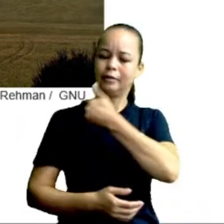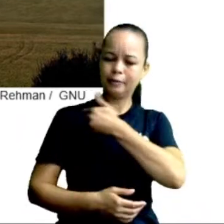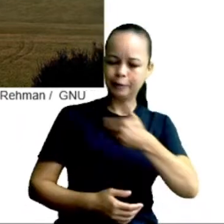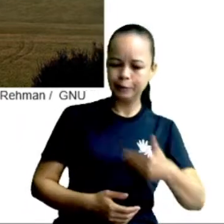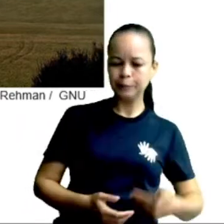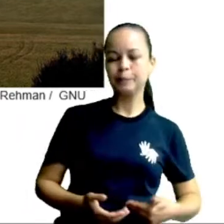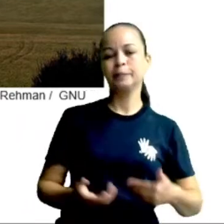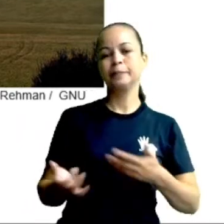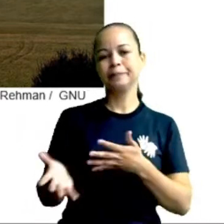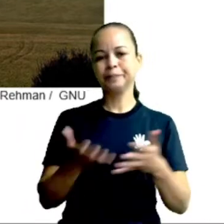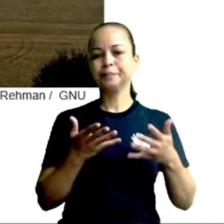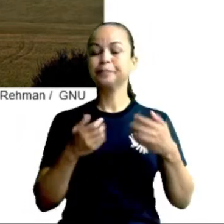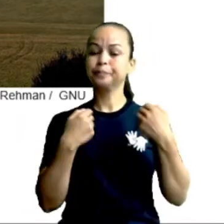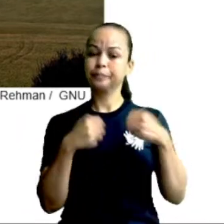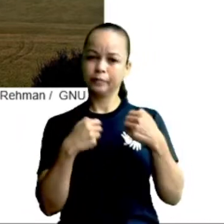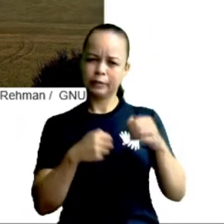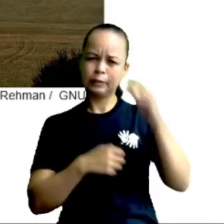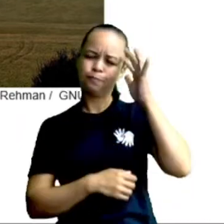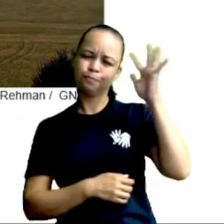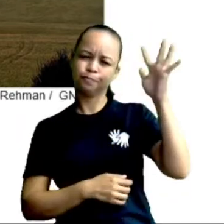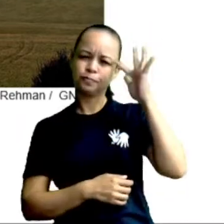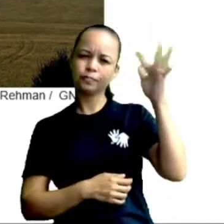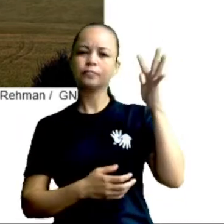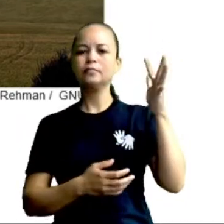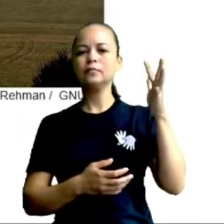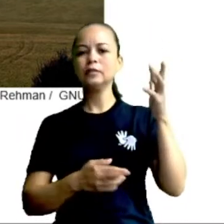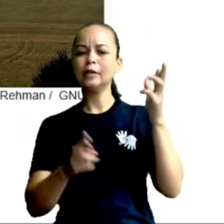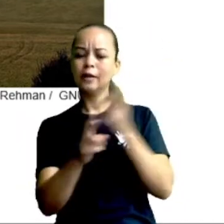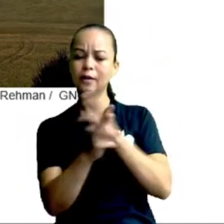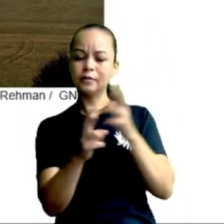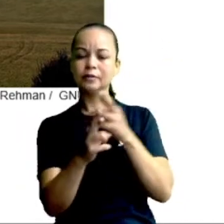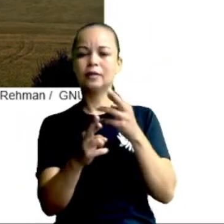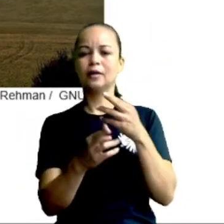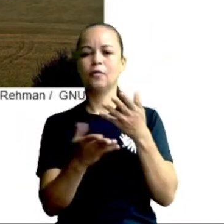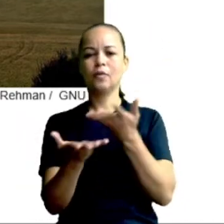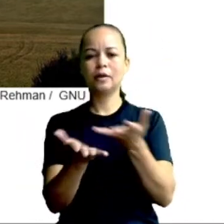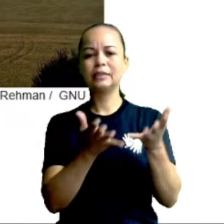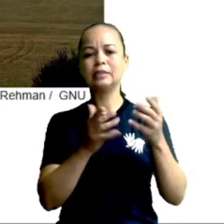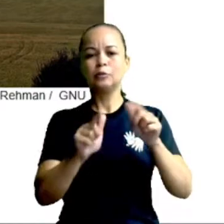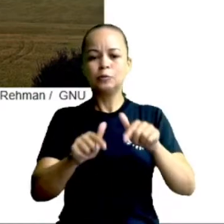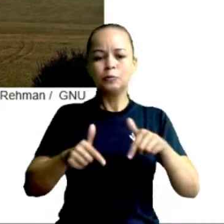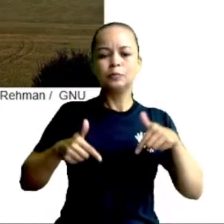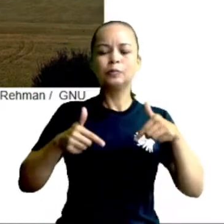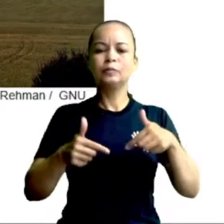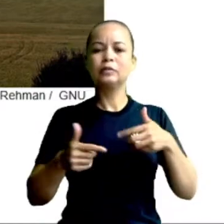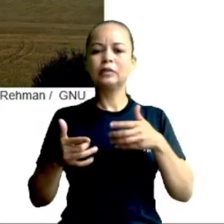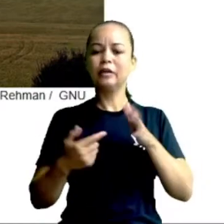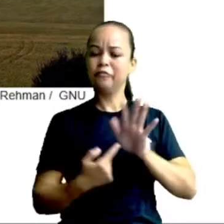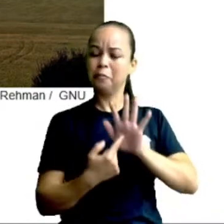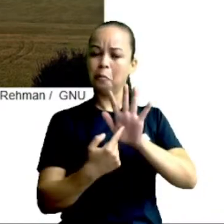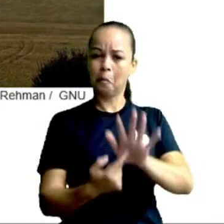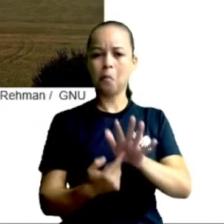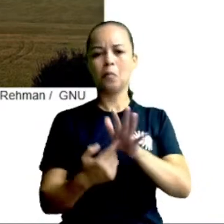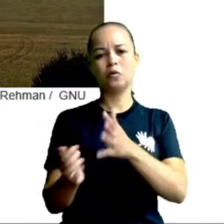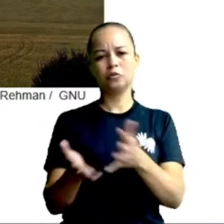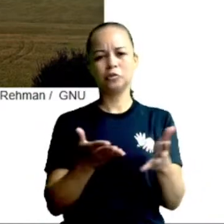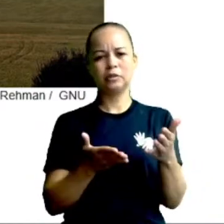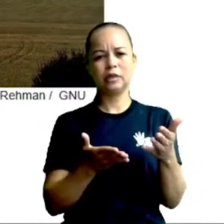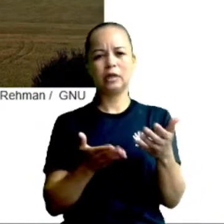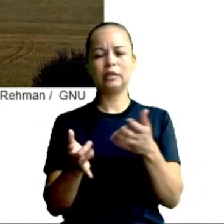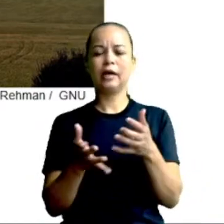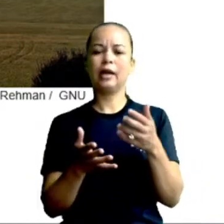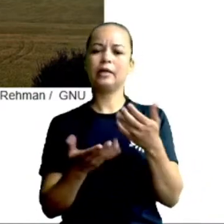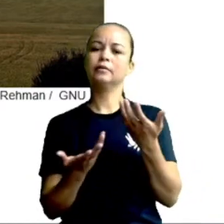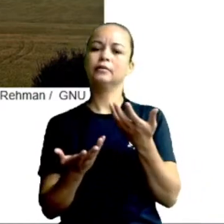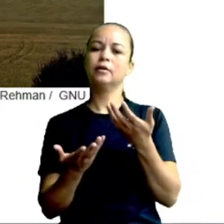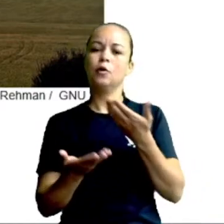governantes também, eles precisam refletir em relação às ações que eles vêm, né, dispondo em relação à